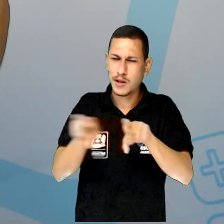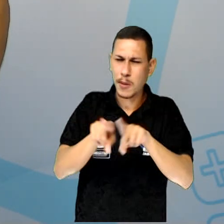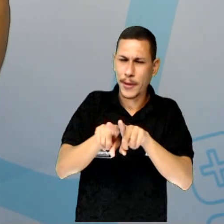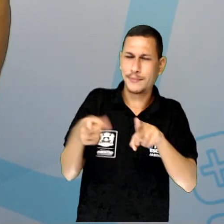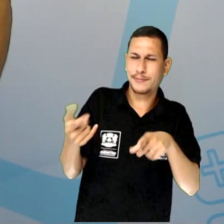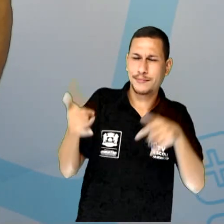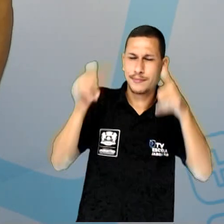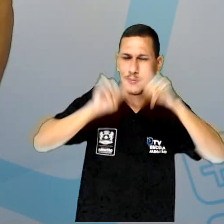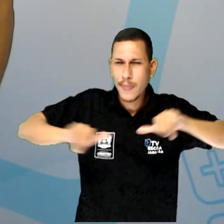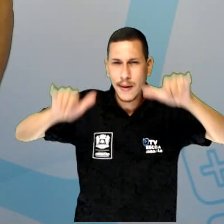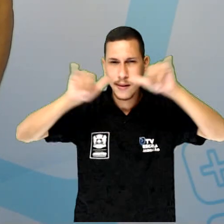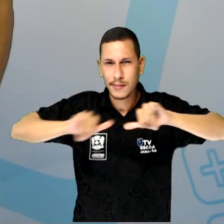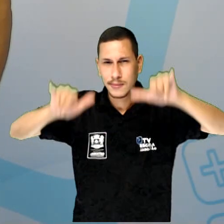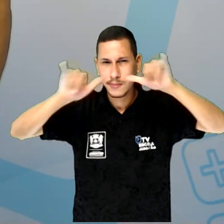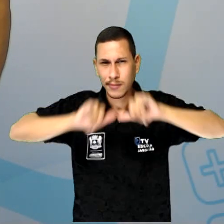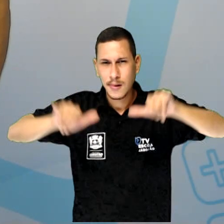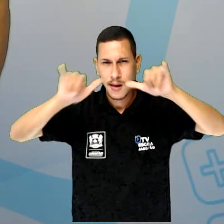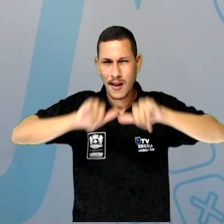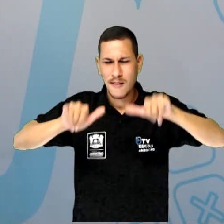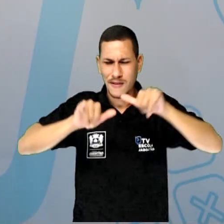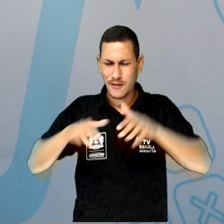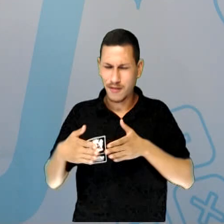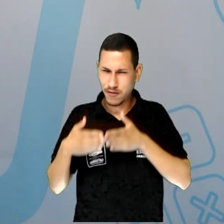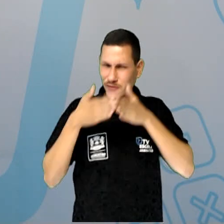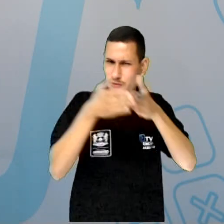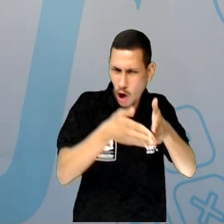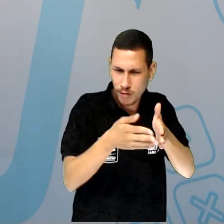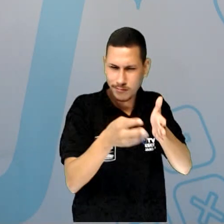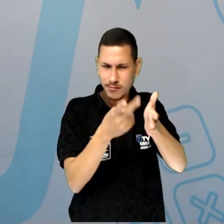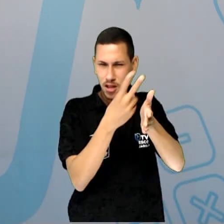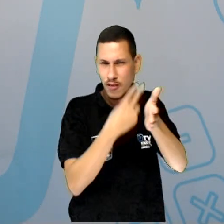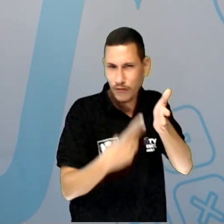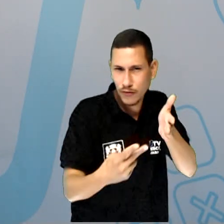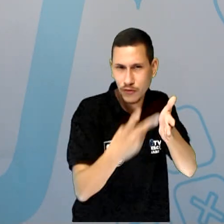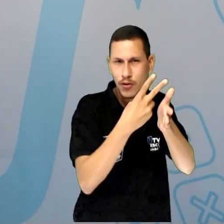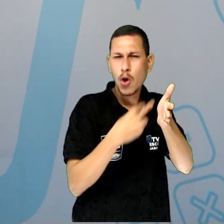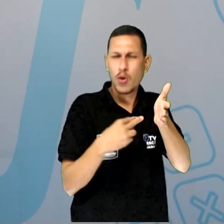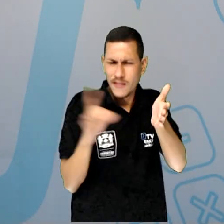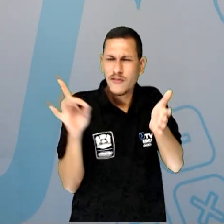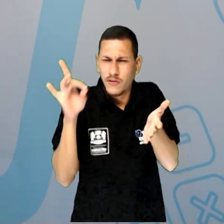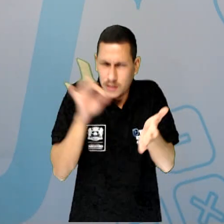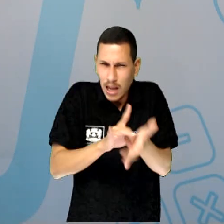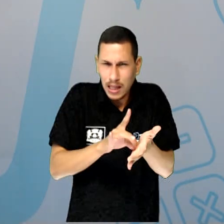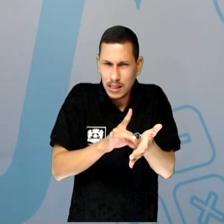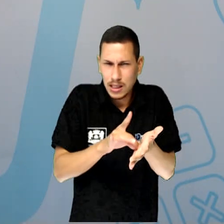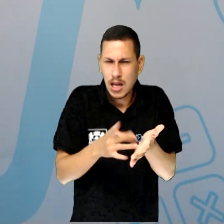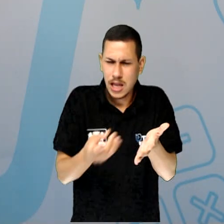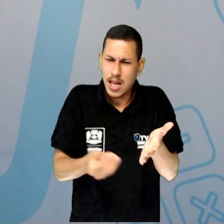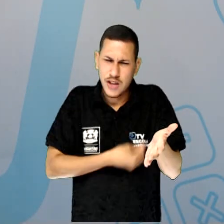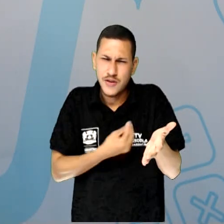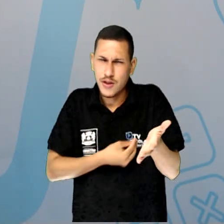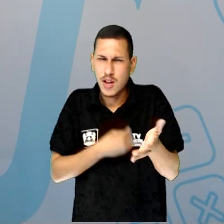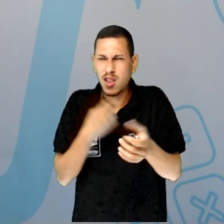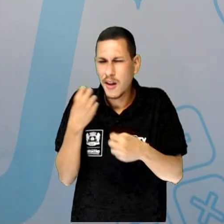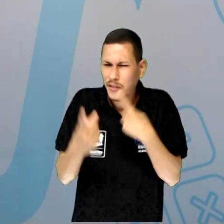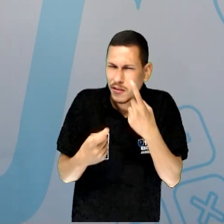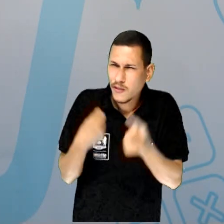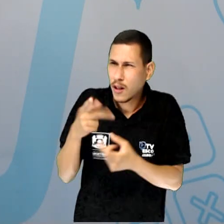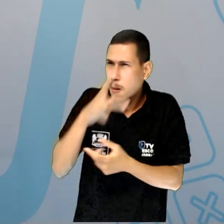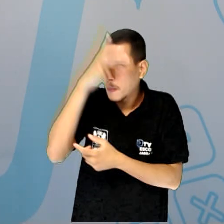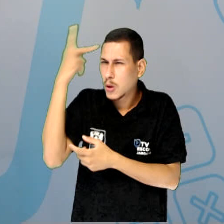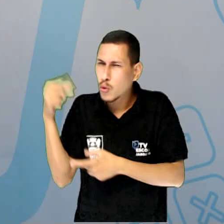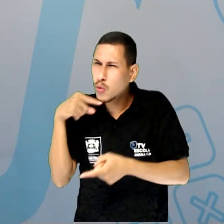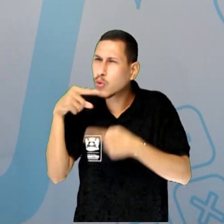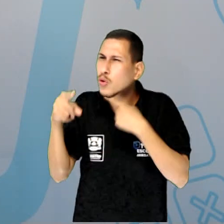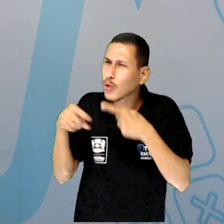propaganda em cima desta figura, que foi uma figura real. Muitas pessoas às vezes questionam a